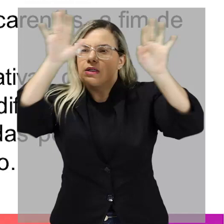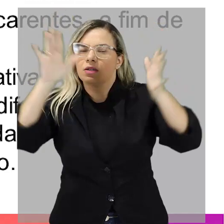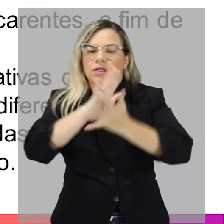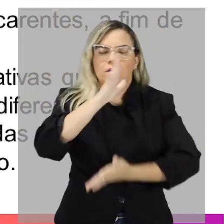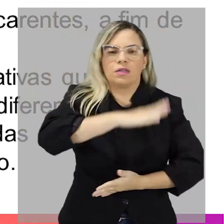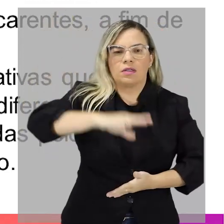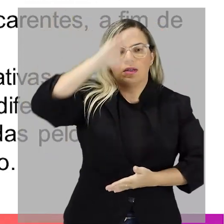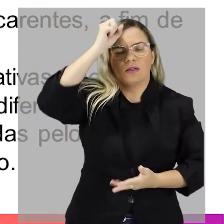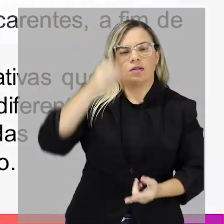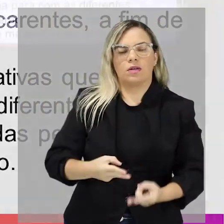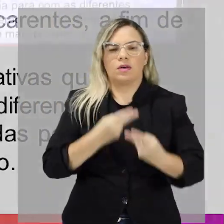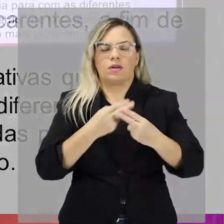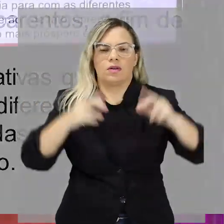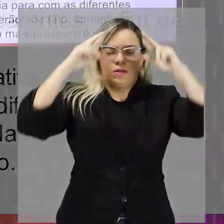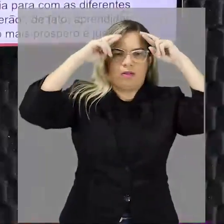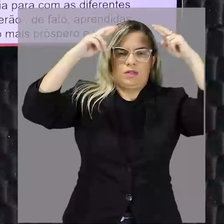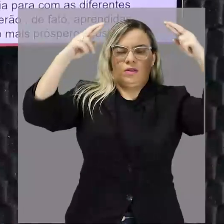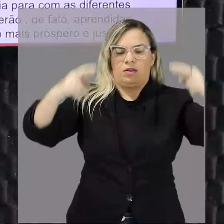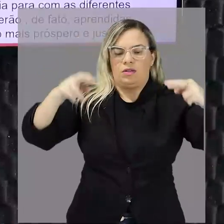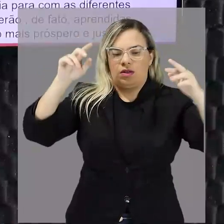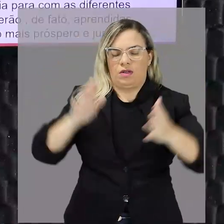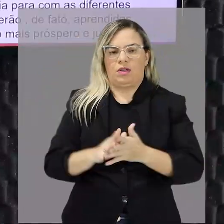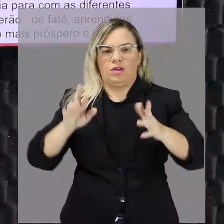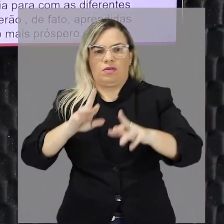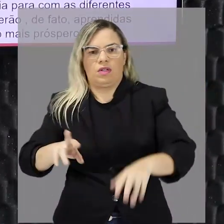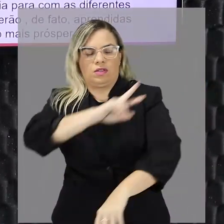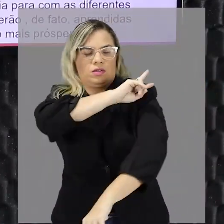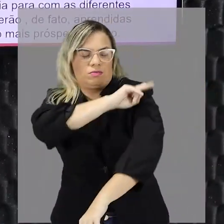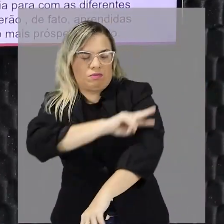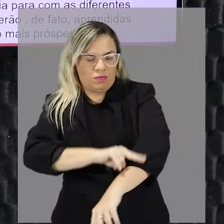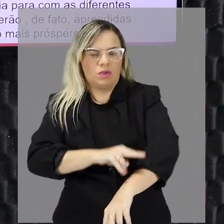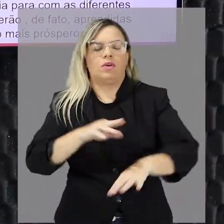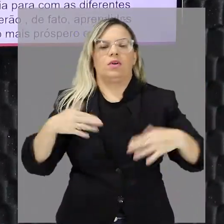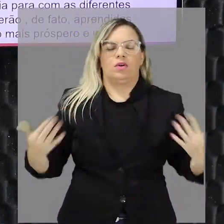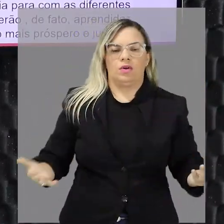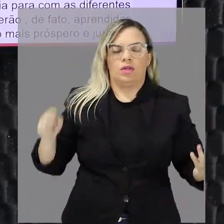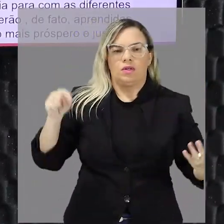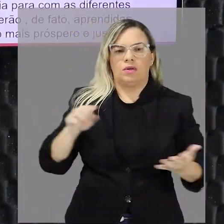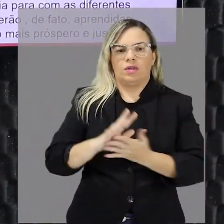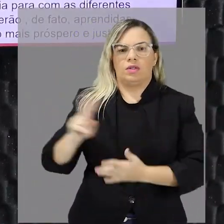a tolerância para com as diferentes raças. Então ele deu